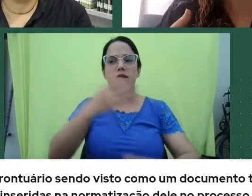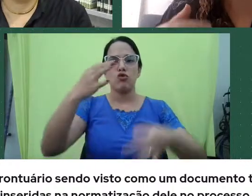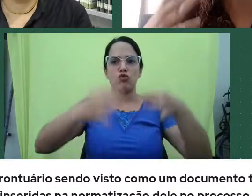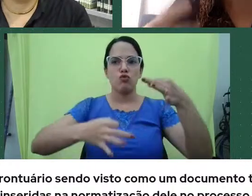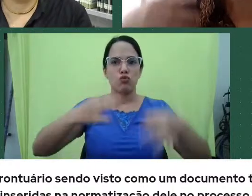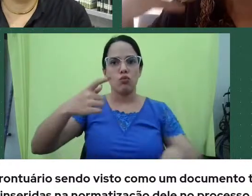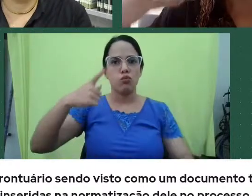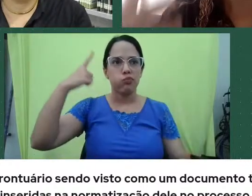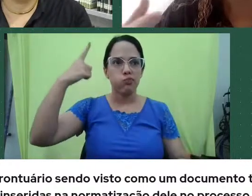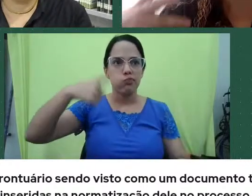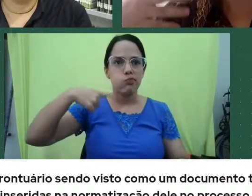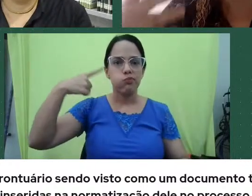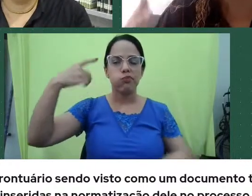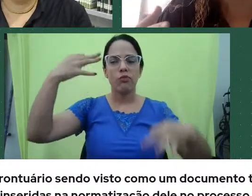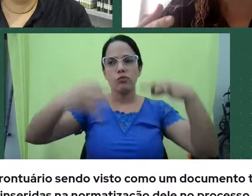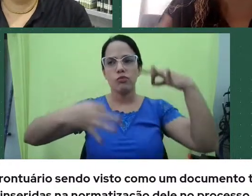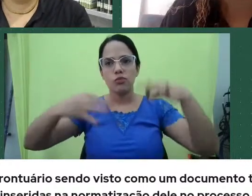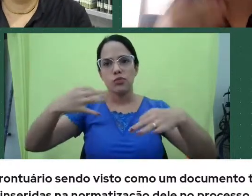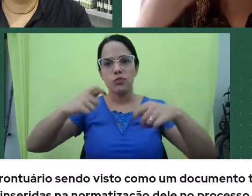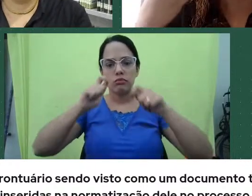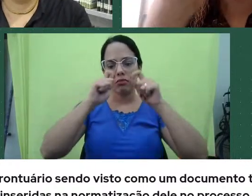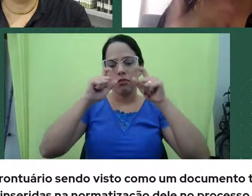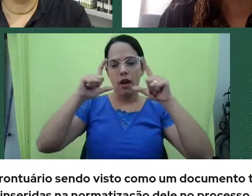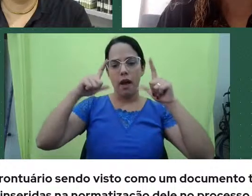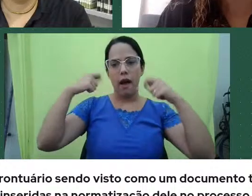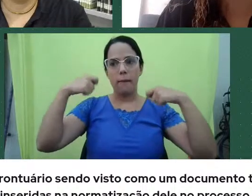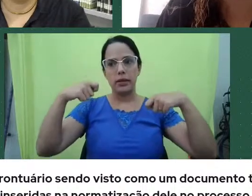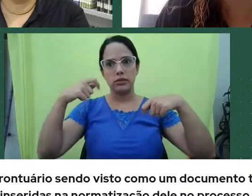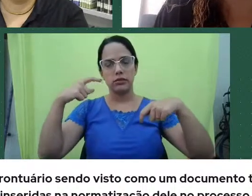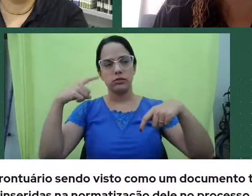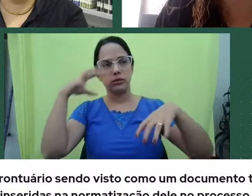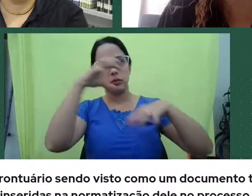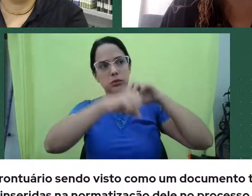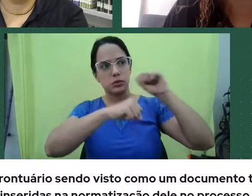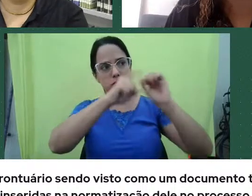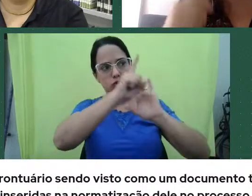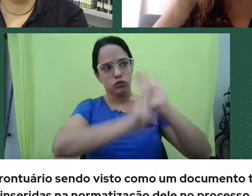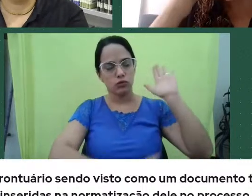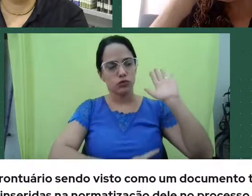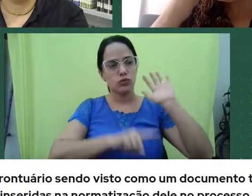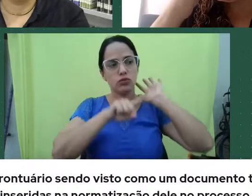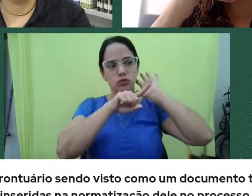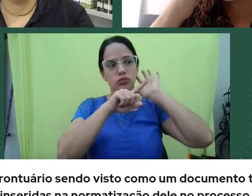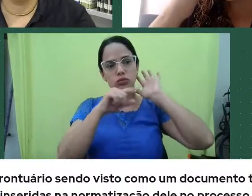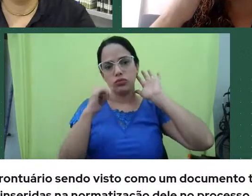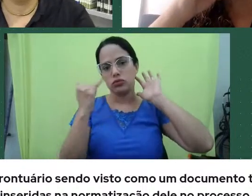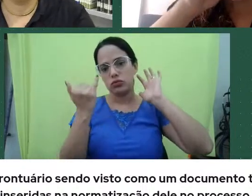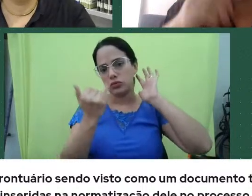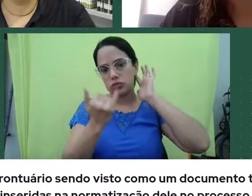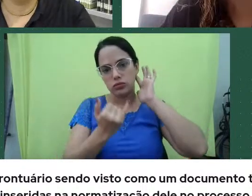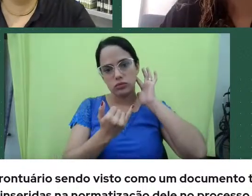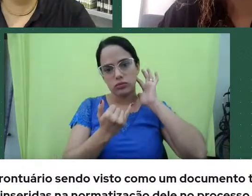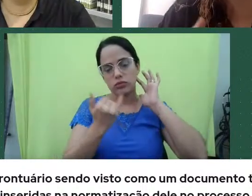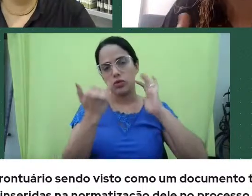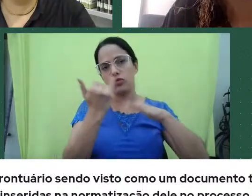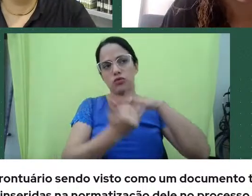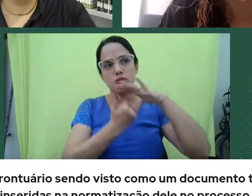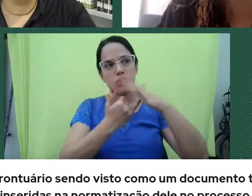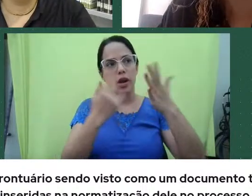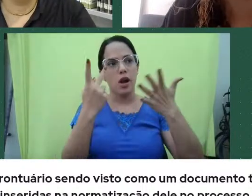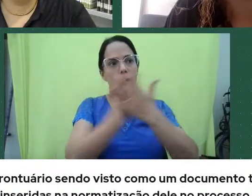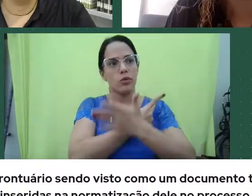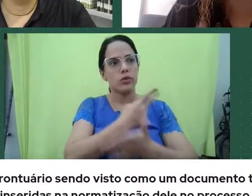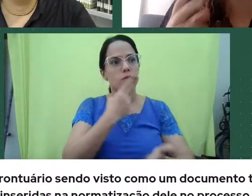começou a judicialização, as pessoas começaram a acordar a buscar seus direitos, as instituições começaram a ser multadas, a